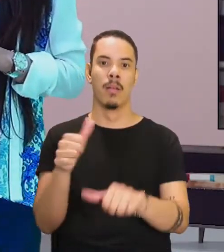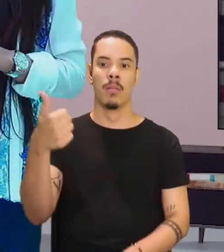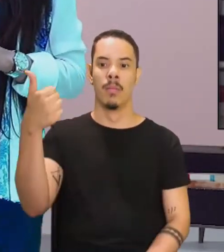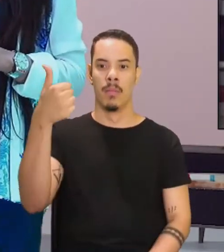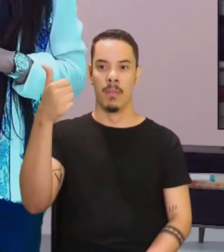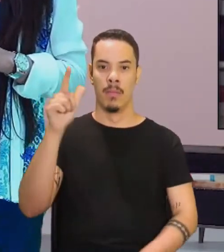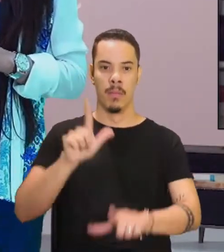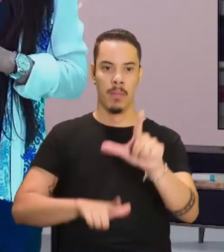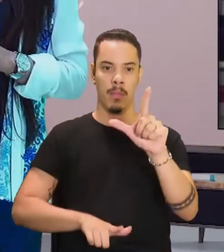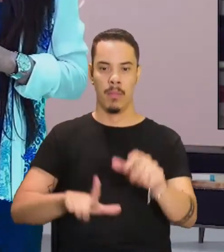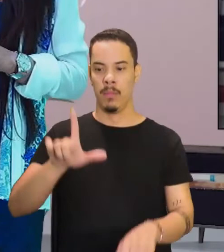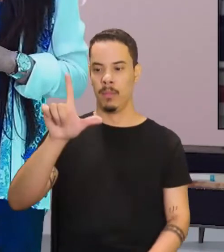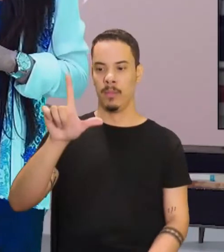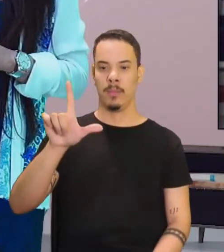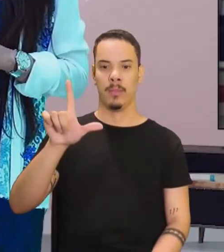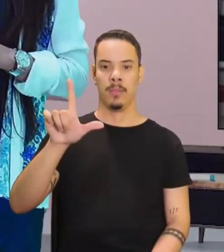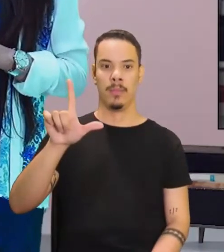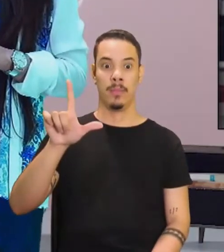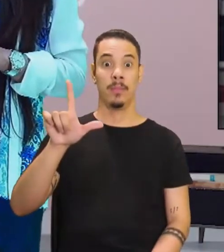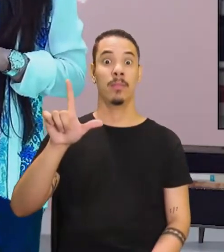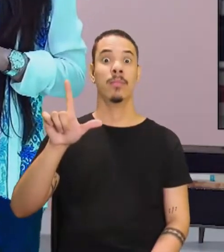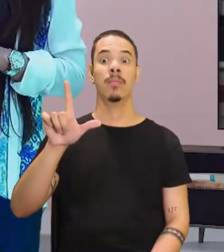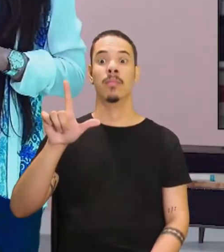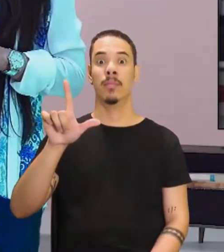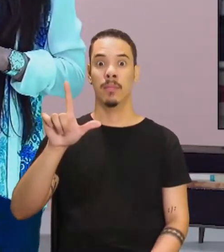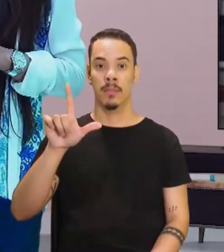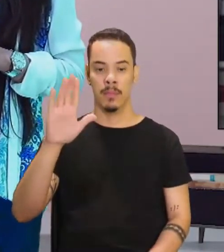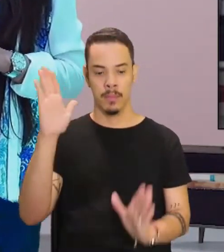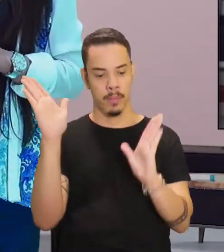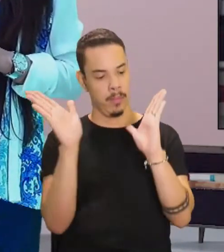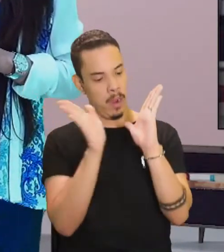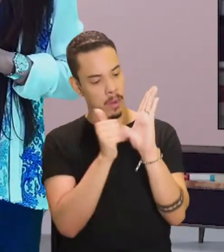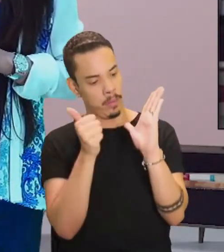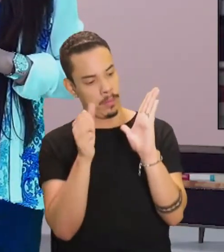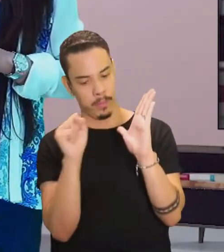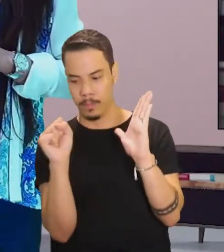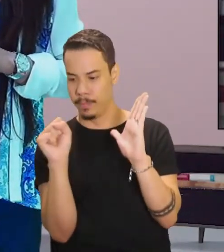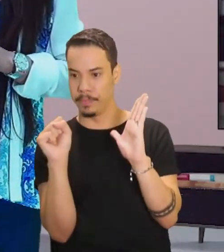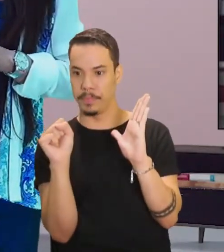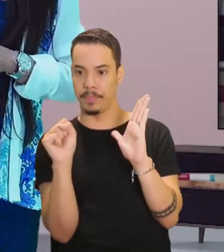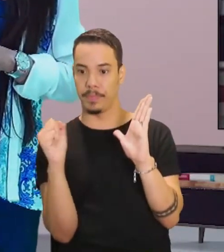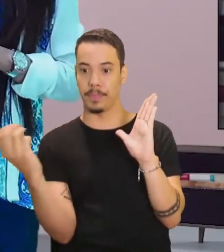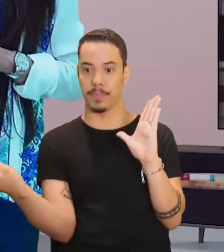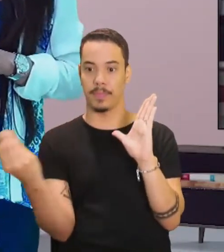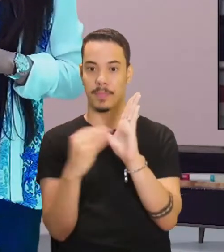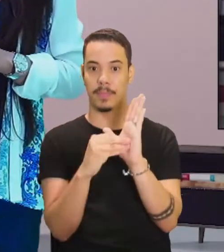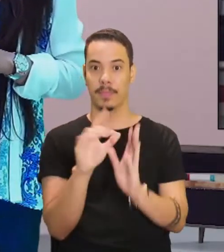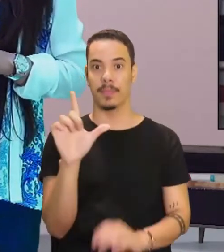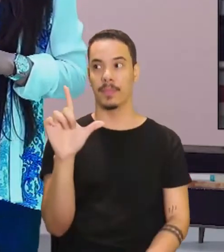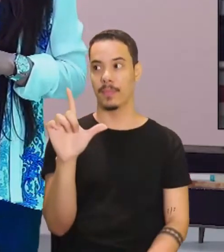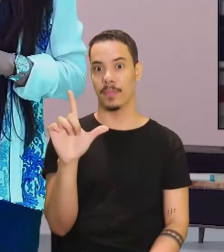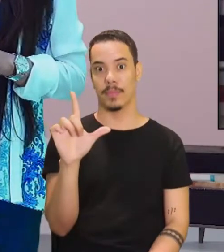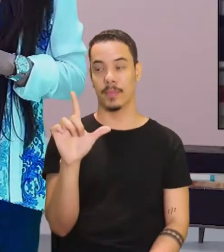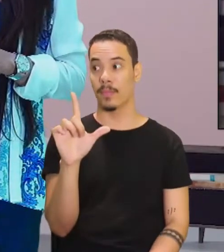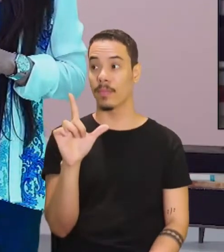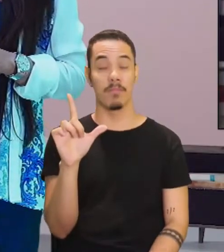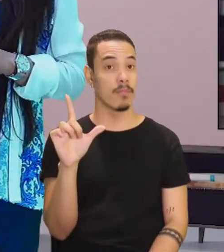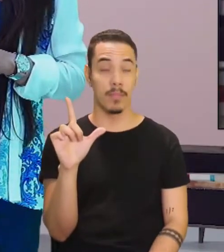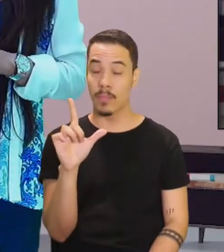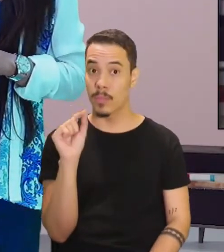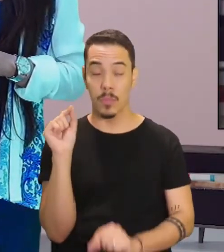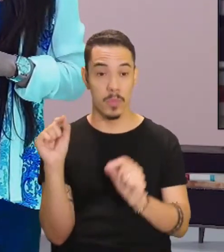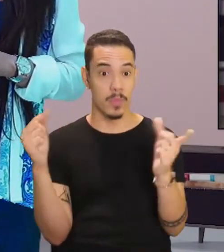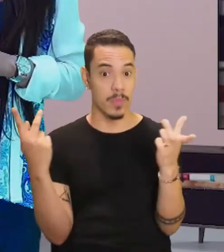letra por L? Ó, tira o S tira o S, e põe o L. o L. O que vai